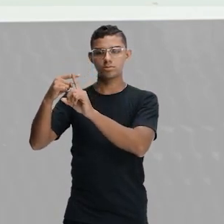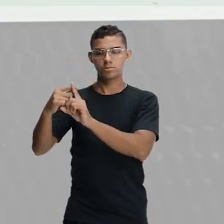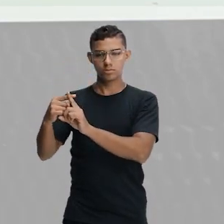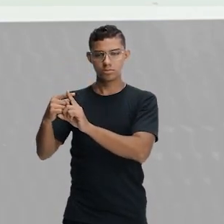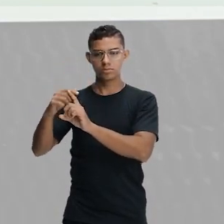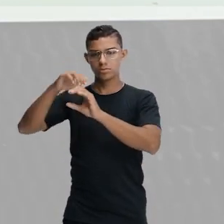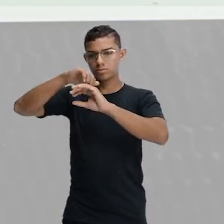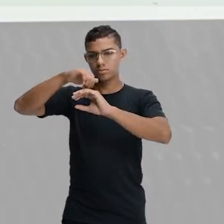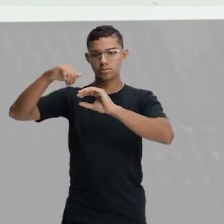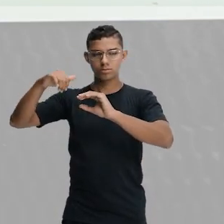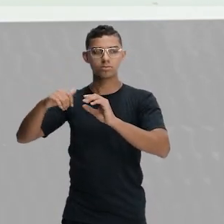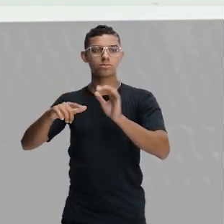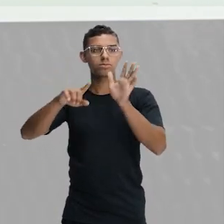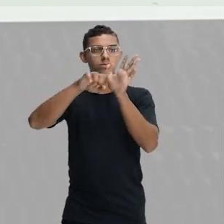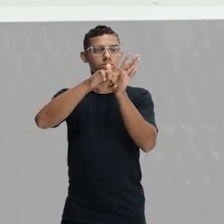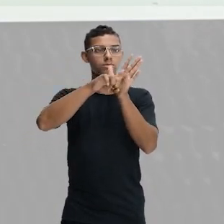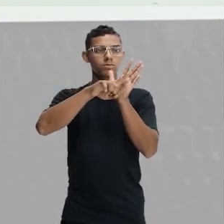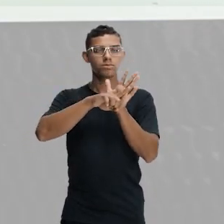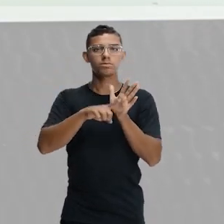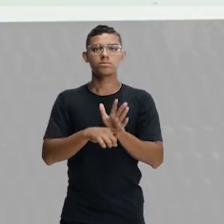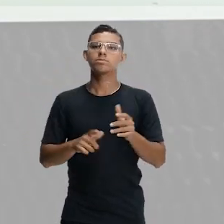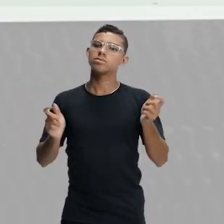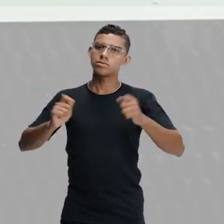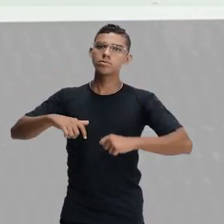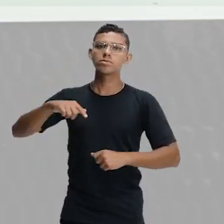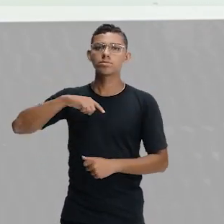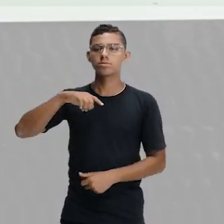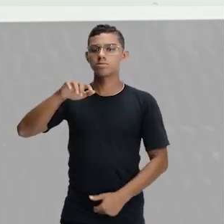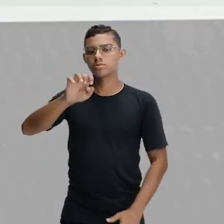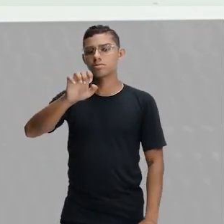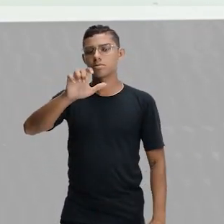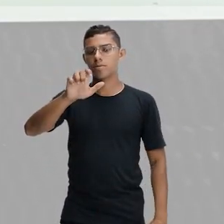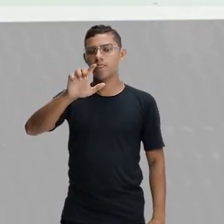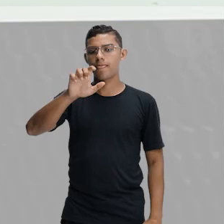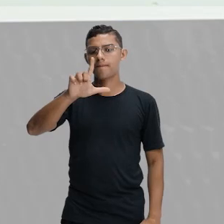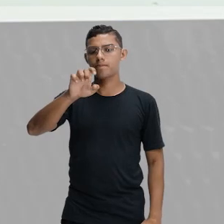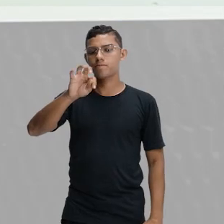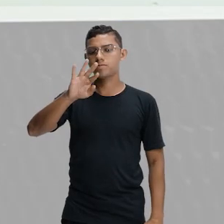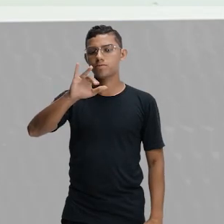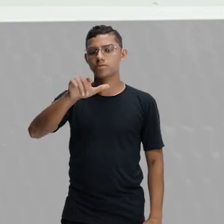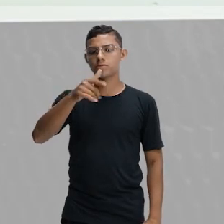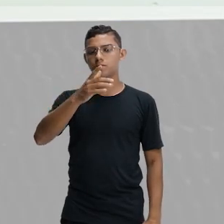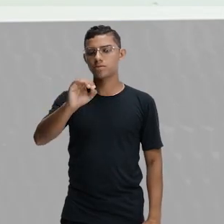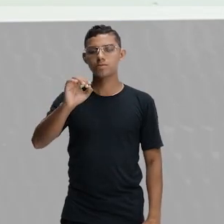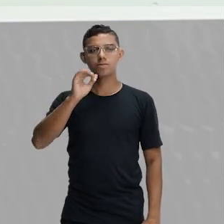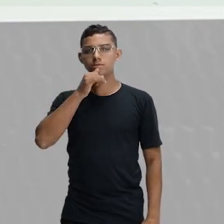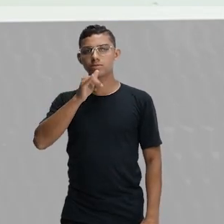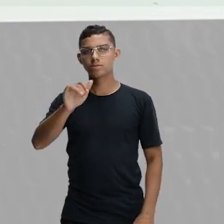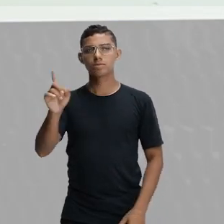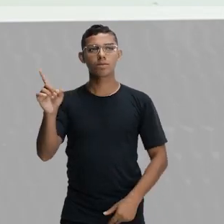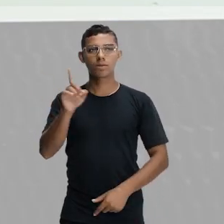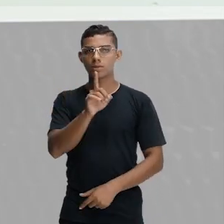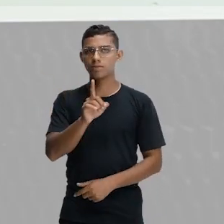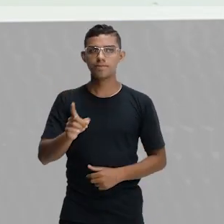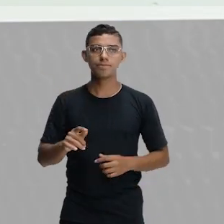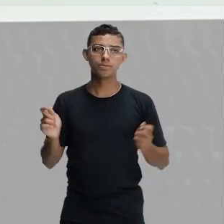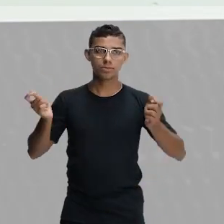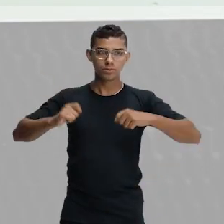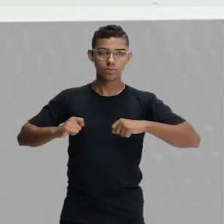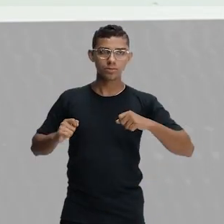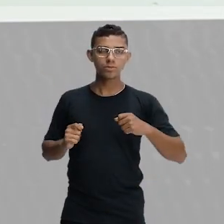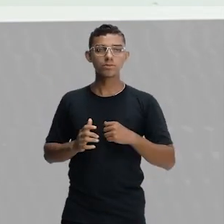induzido. Mas isso garante a eletrização? Não. Nós precisamos fazer aqui um